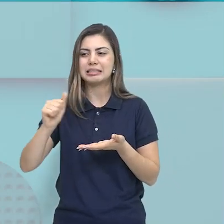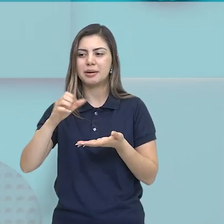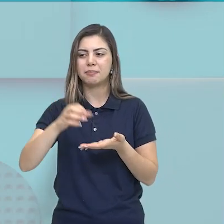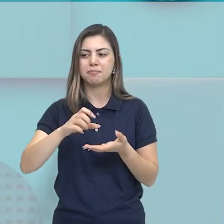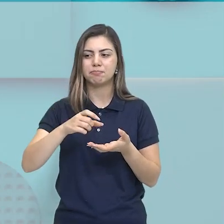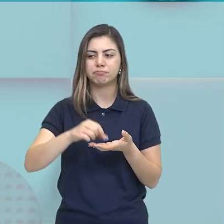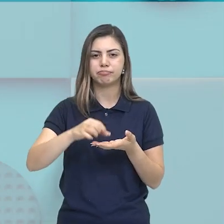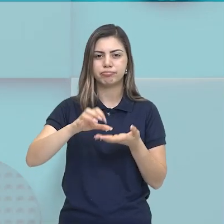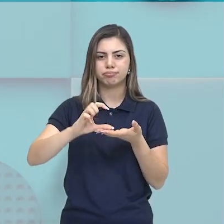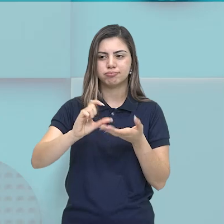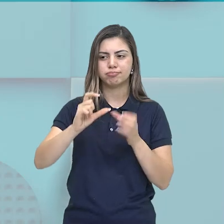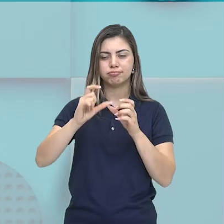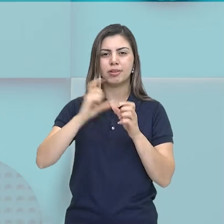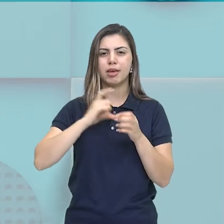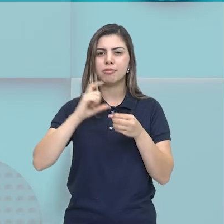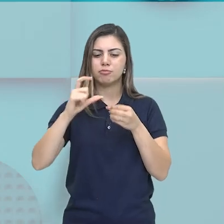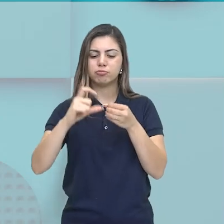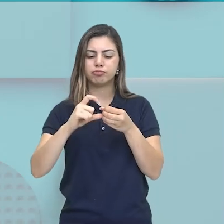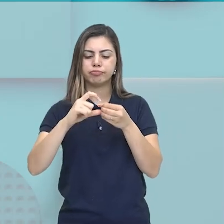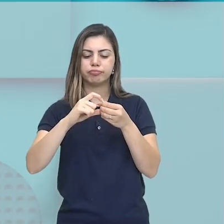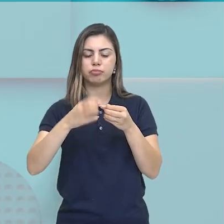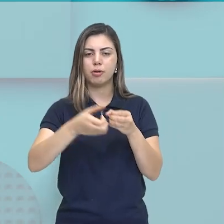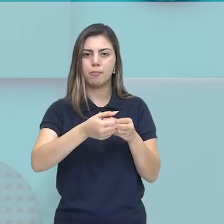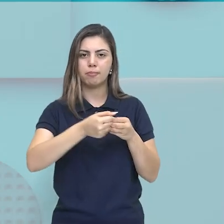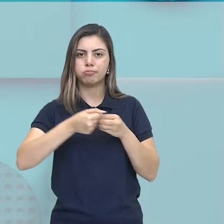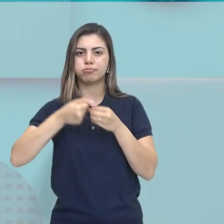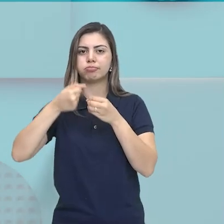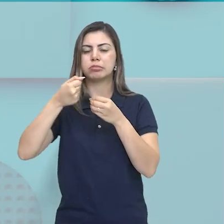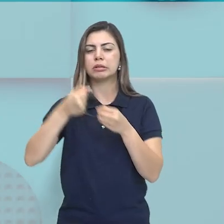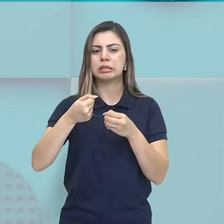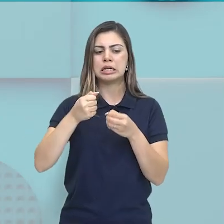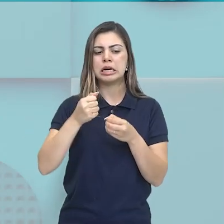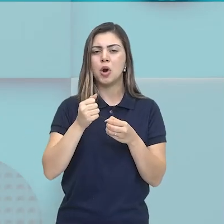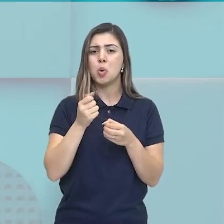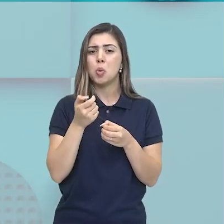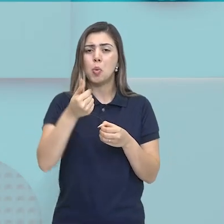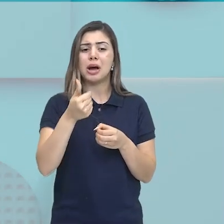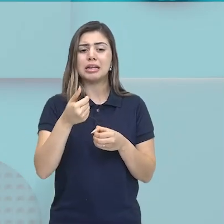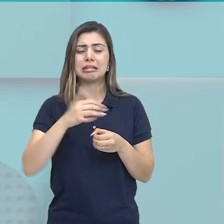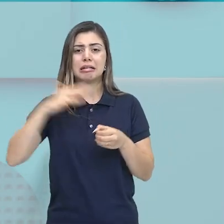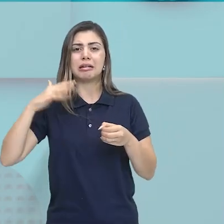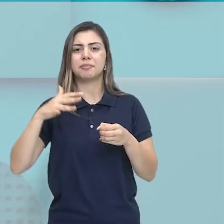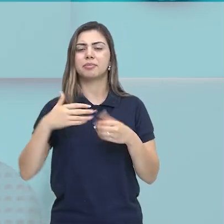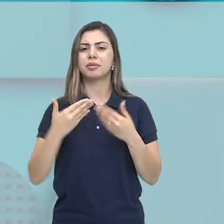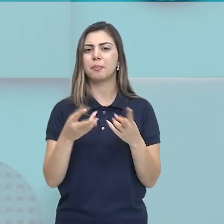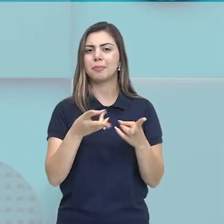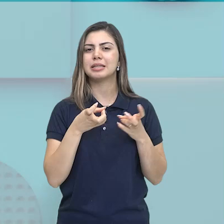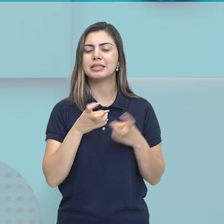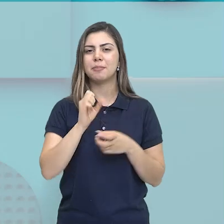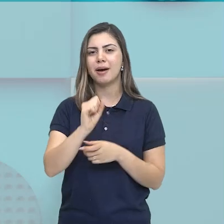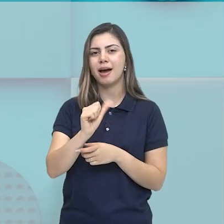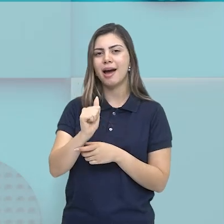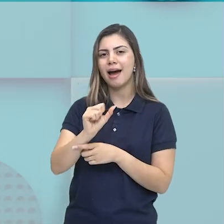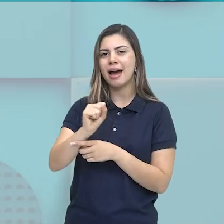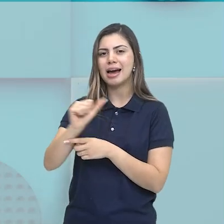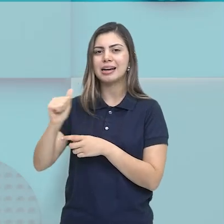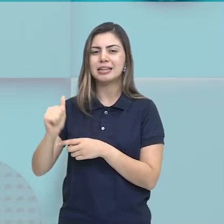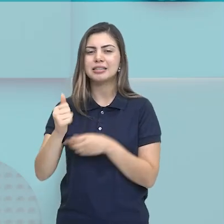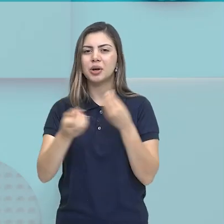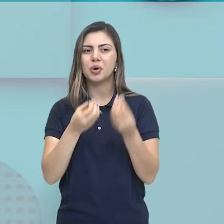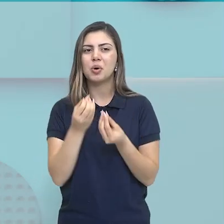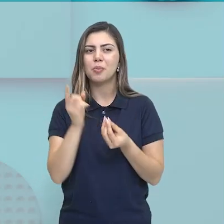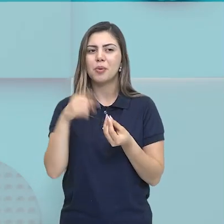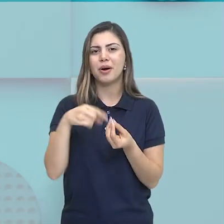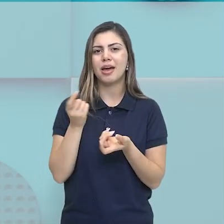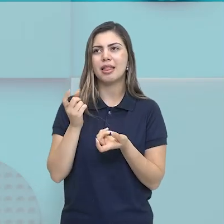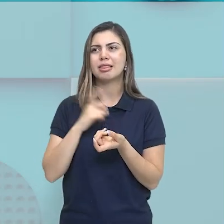queimei. Aí você vai reconhecer que essa asa não está no sentido literal, no sentido